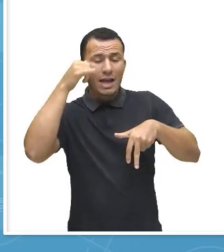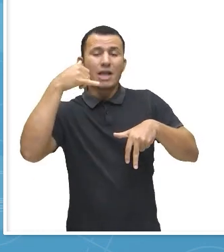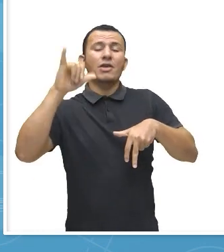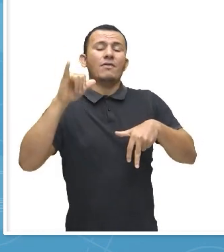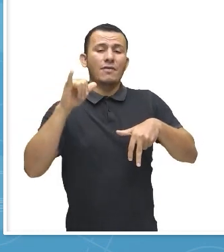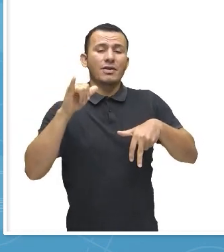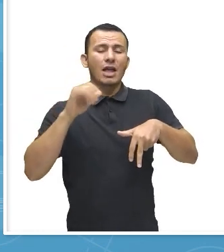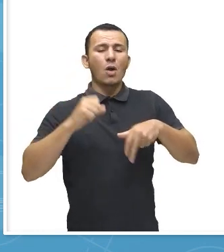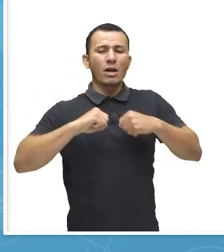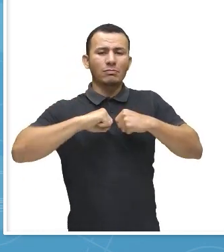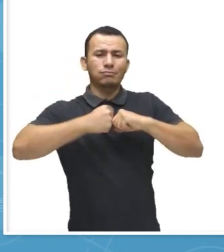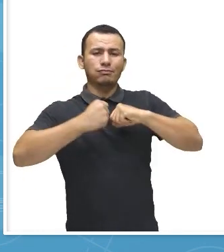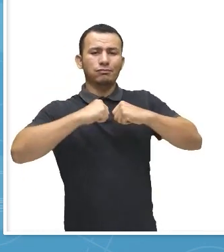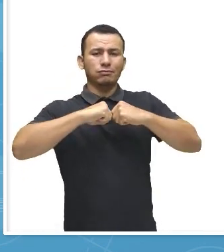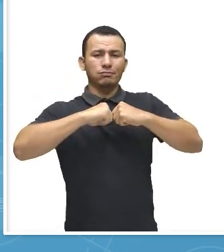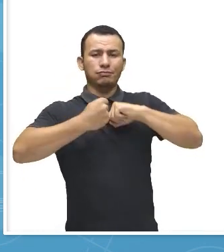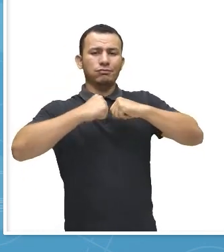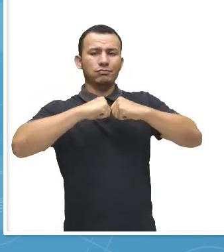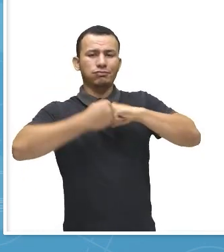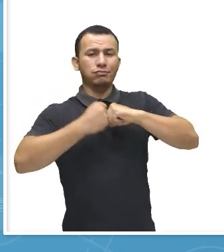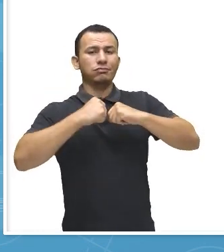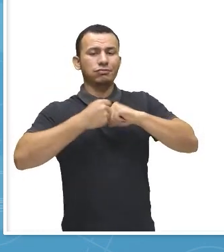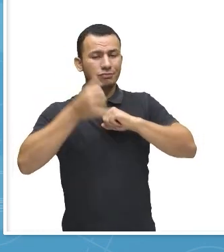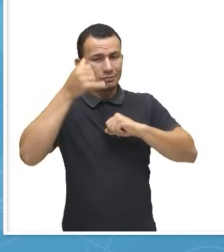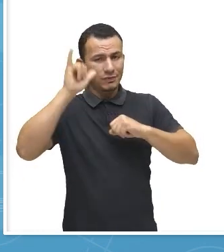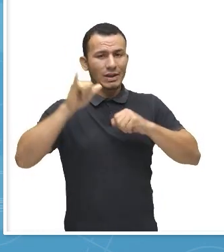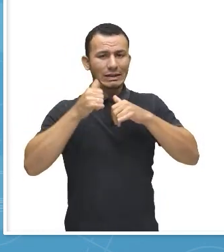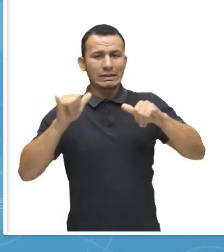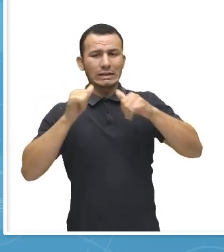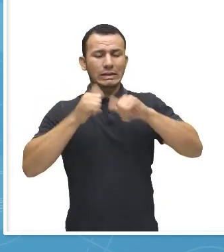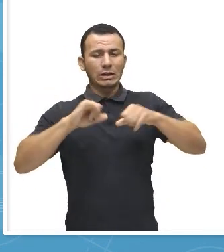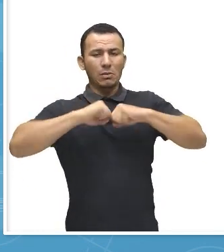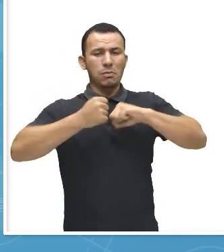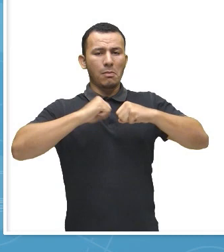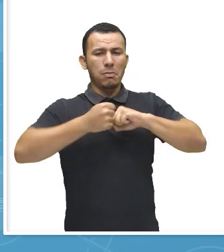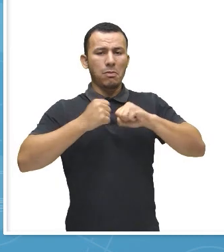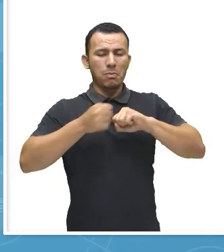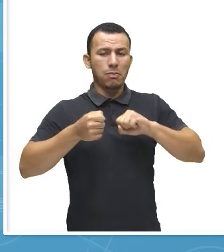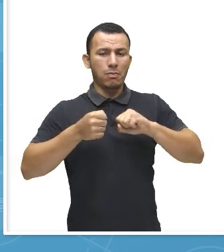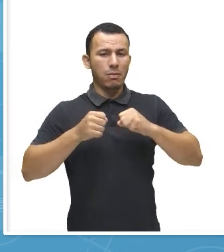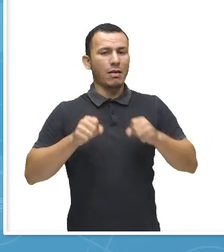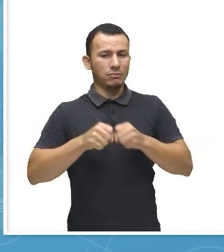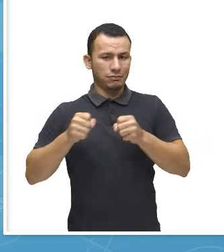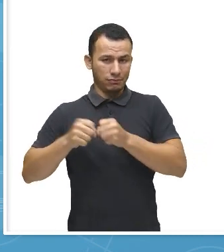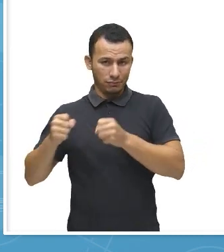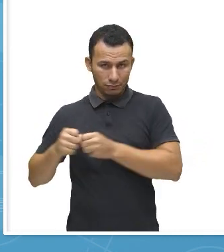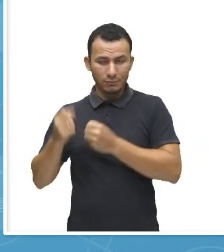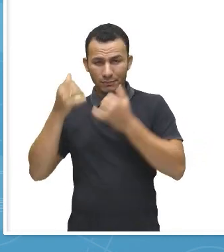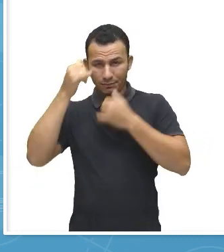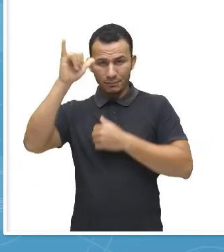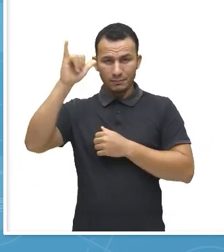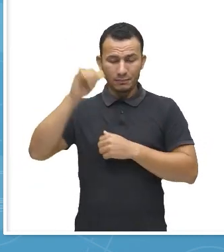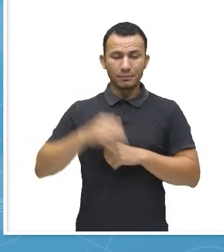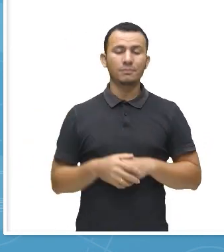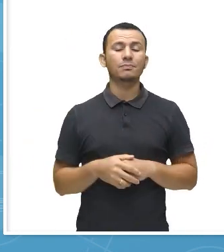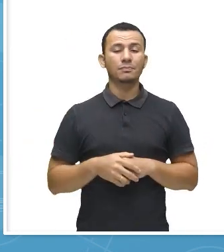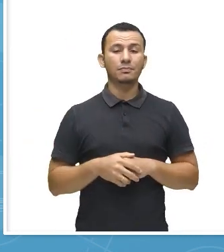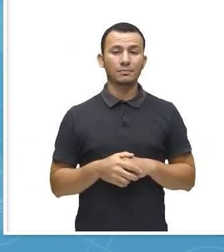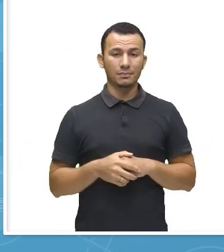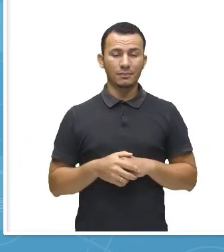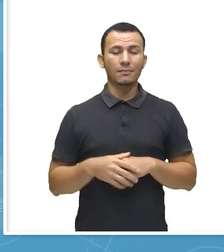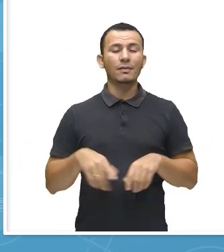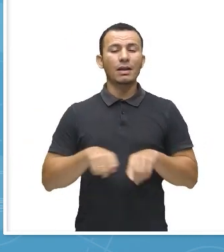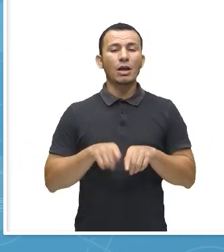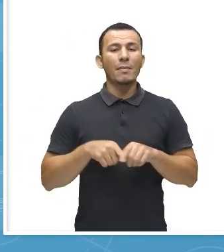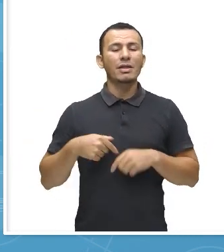o atrito entre os ossos, né, e eles não se danificarem. Também a gente encontra aqui as cartilagens entre os ossos